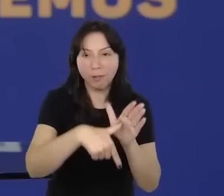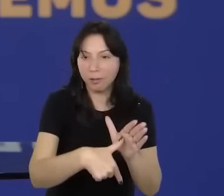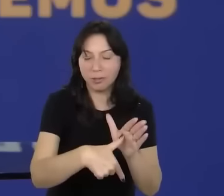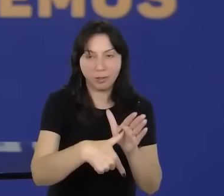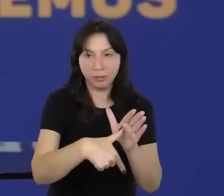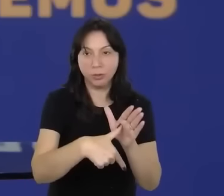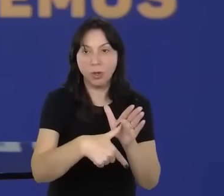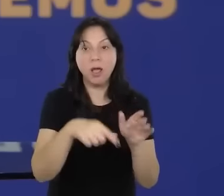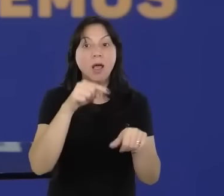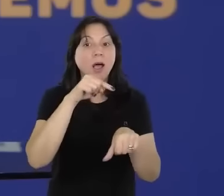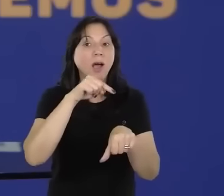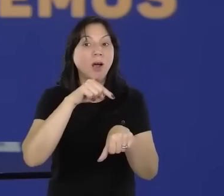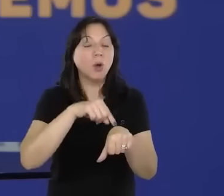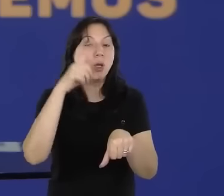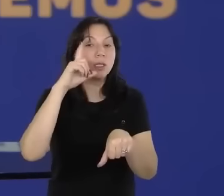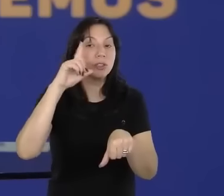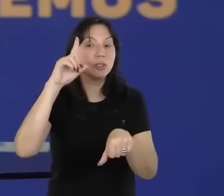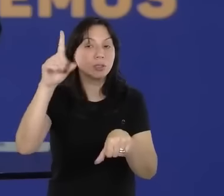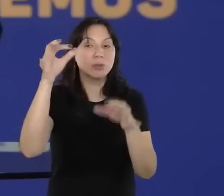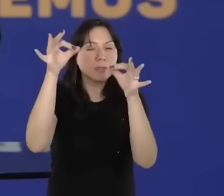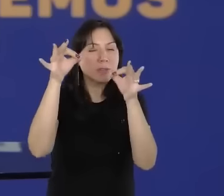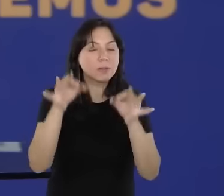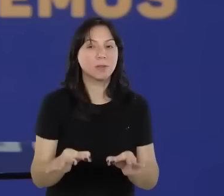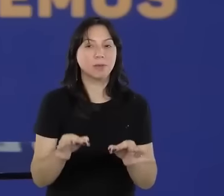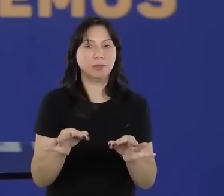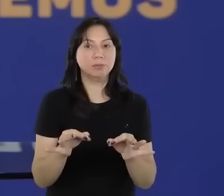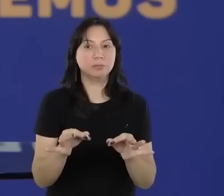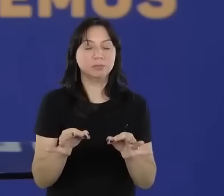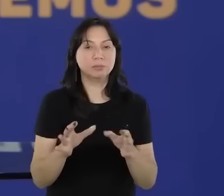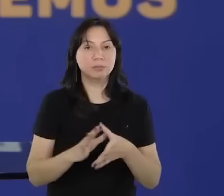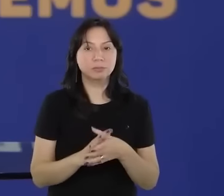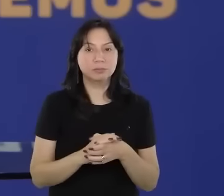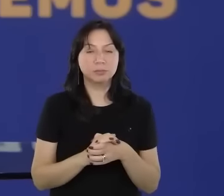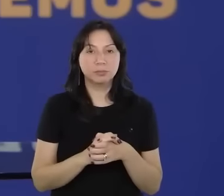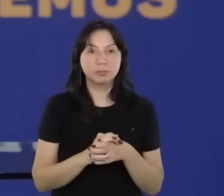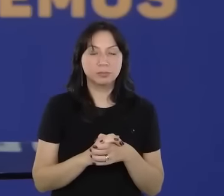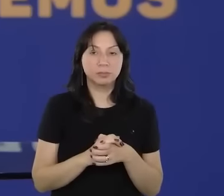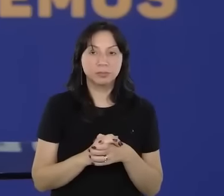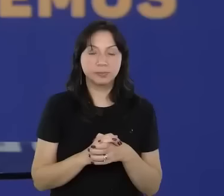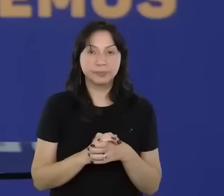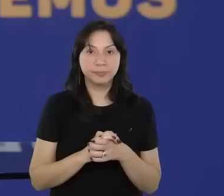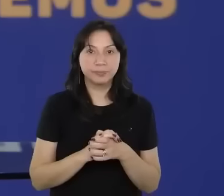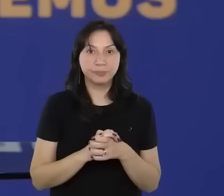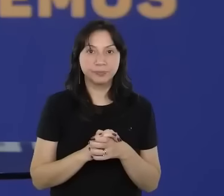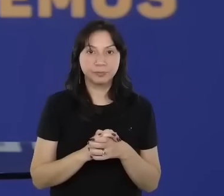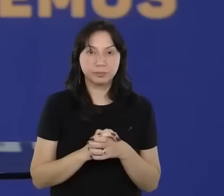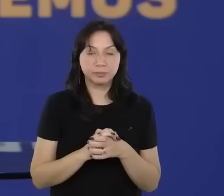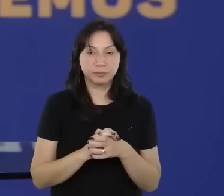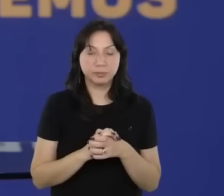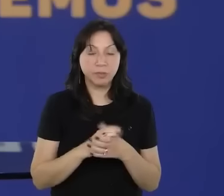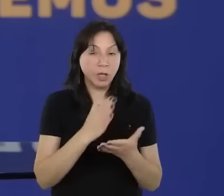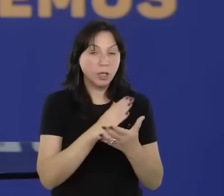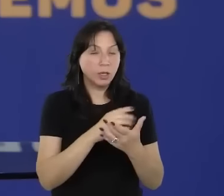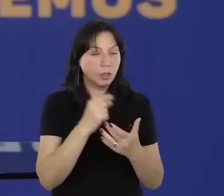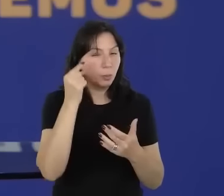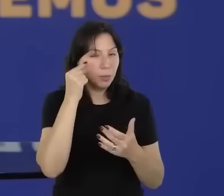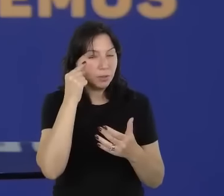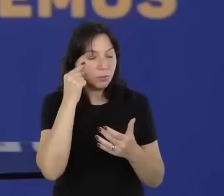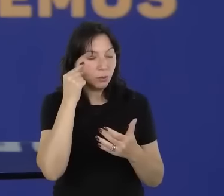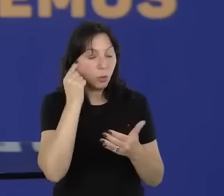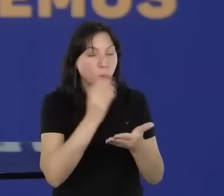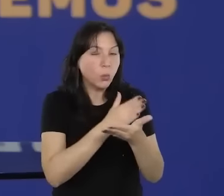Cronos humano eu fico imaginando que quando eles começaram a enfrentar a tempestade